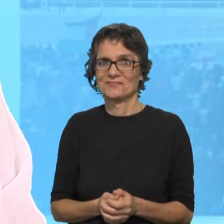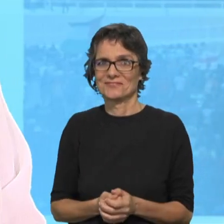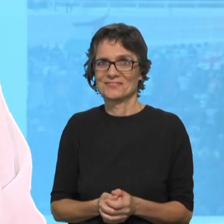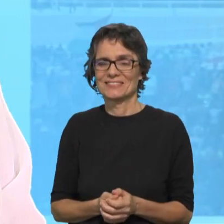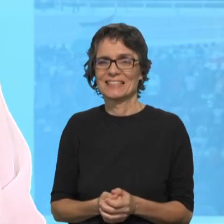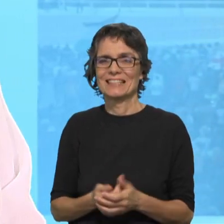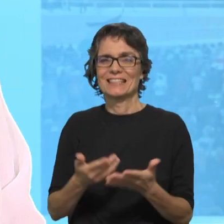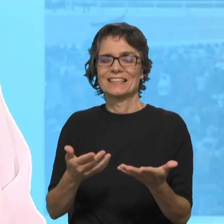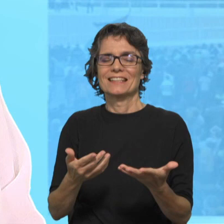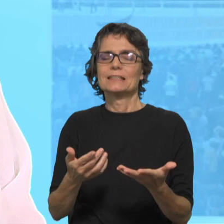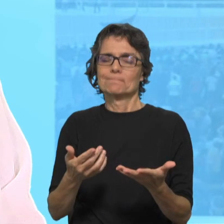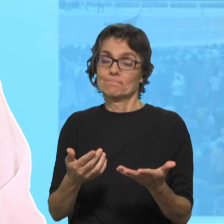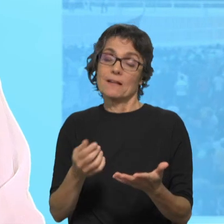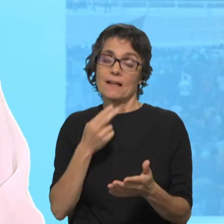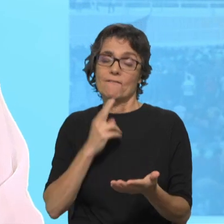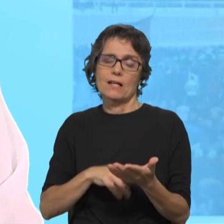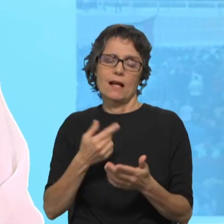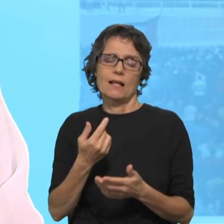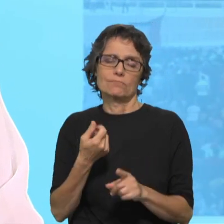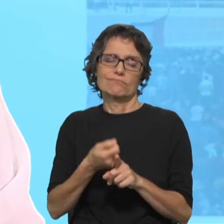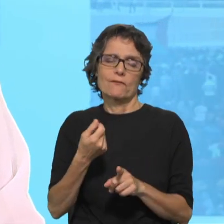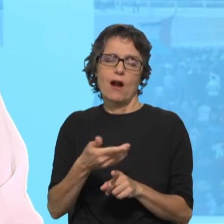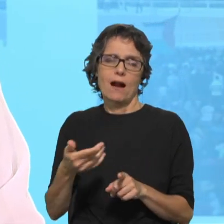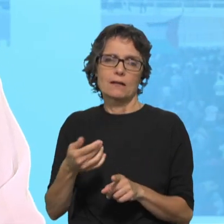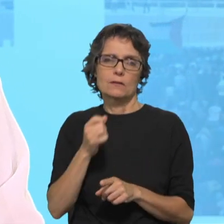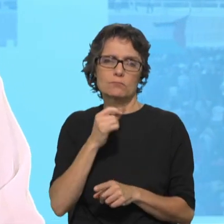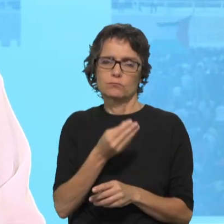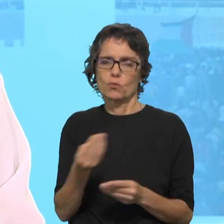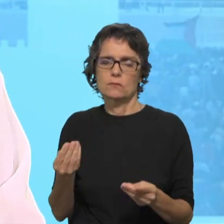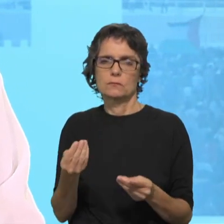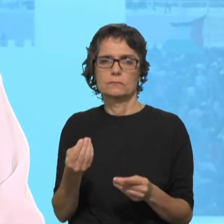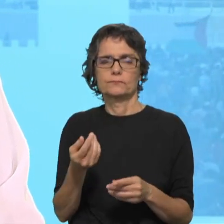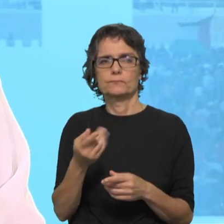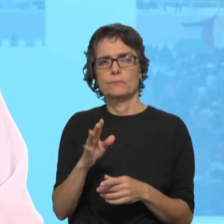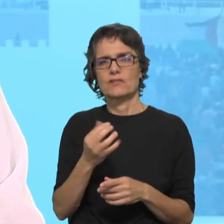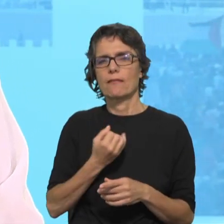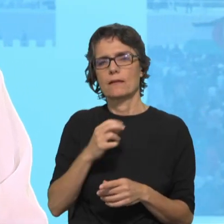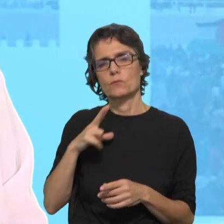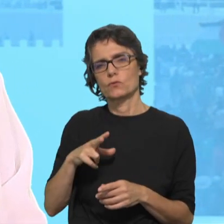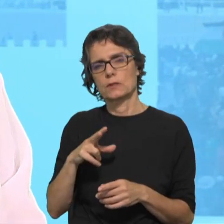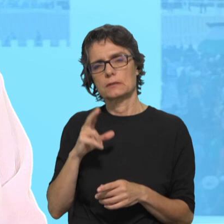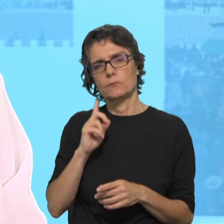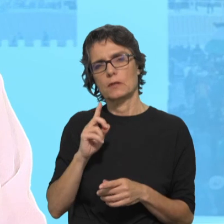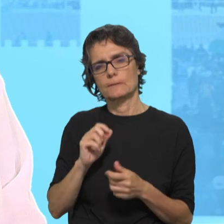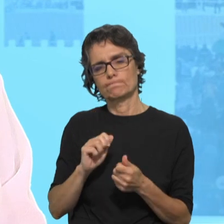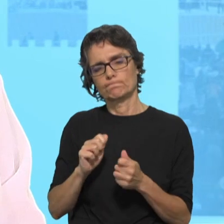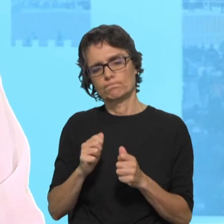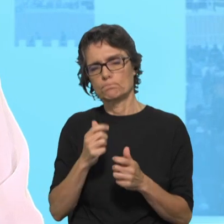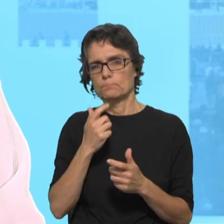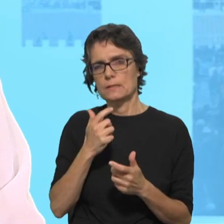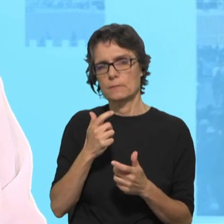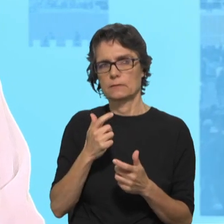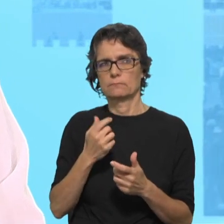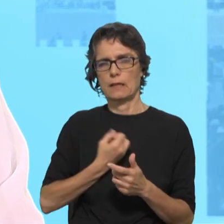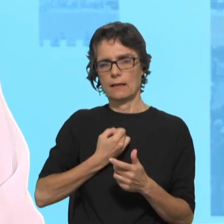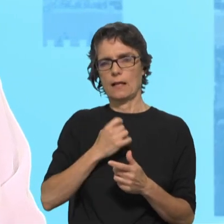portuguesa tem que, de alguma forma, se reajustar. Há elementos que são duradouros, como, por exemplo, o que é ser